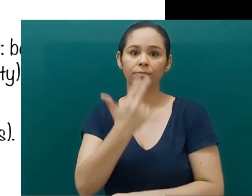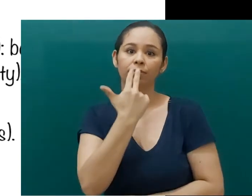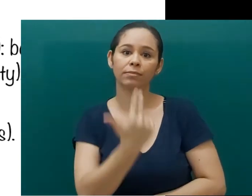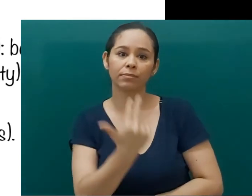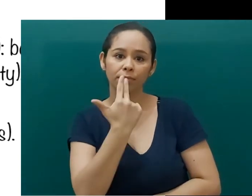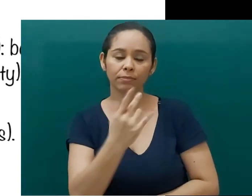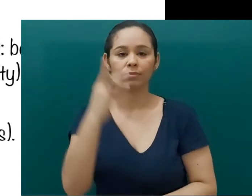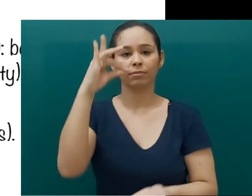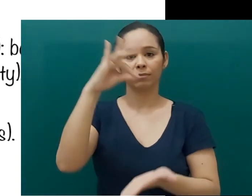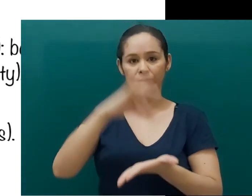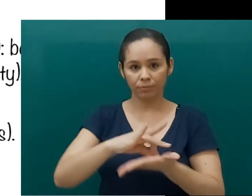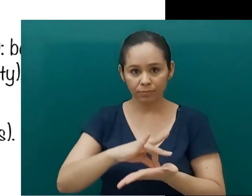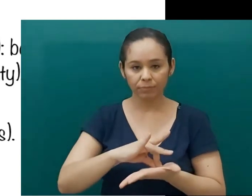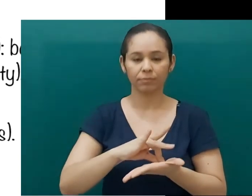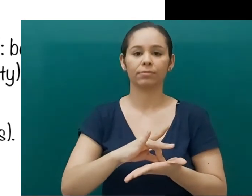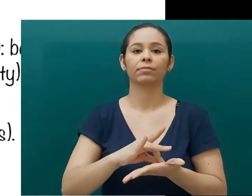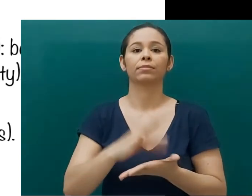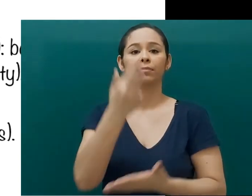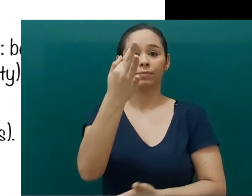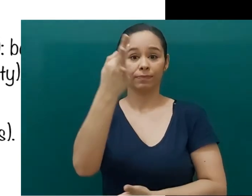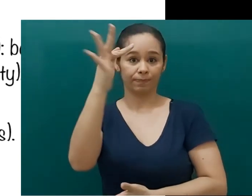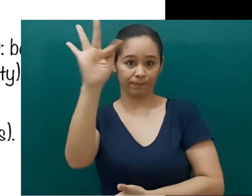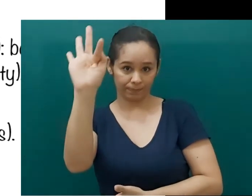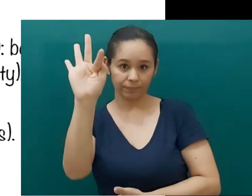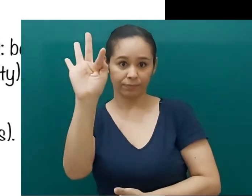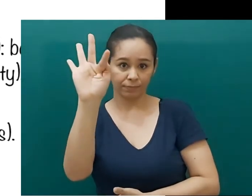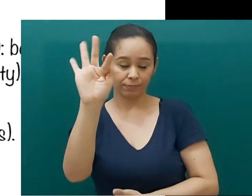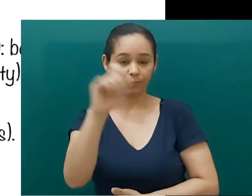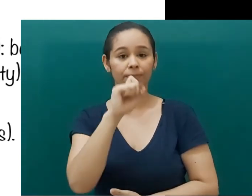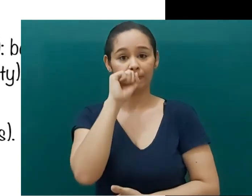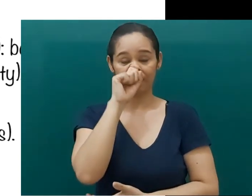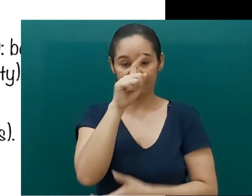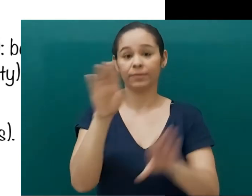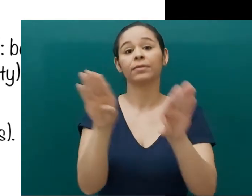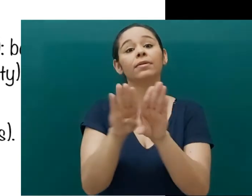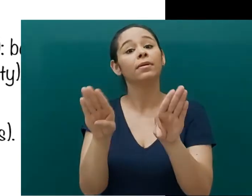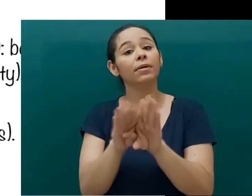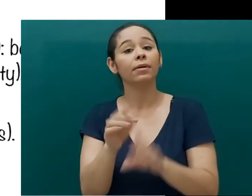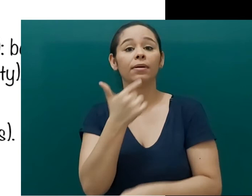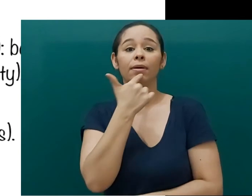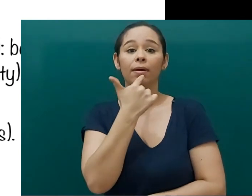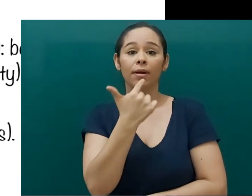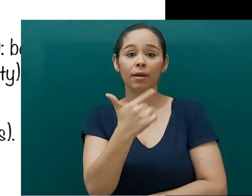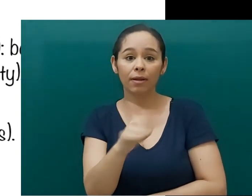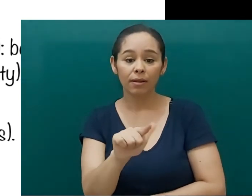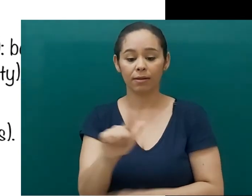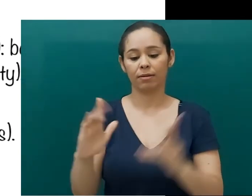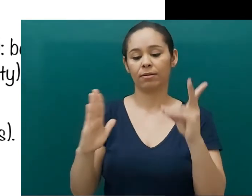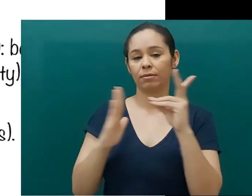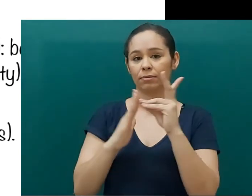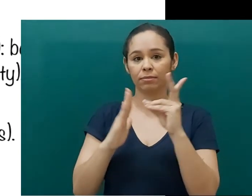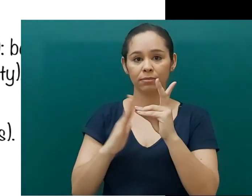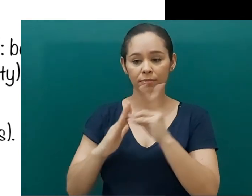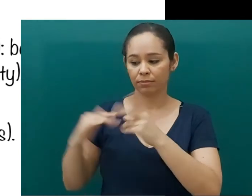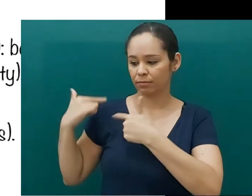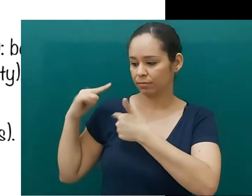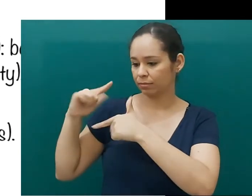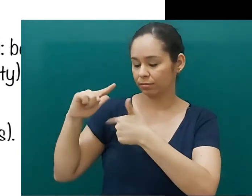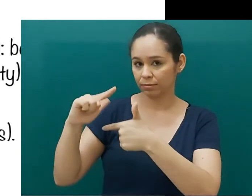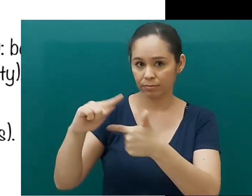língua oficial da Guiana Francesa é o francês, e as línguas dos povos indígenas, os